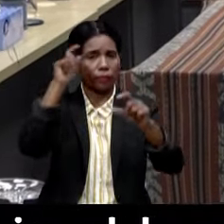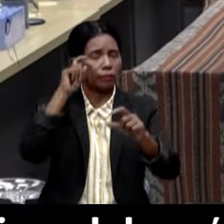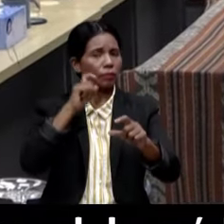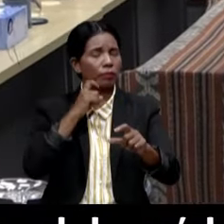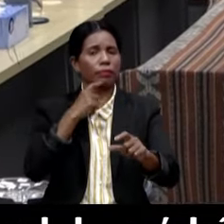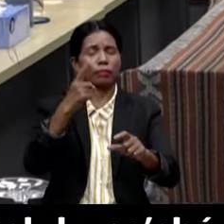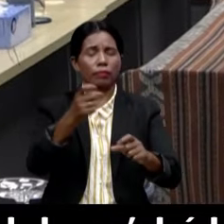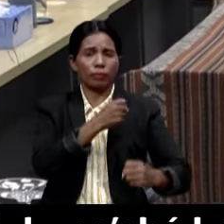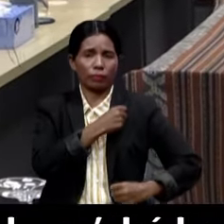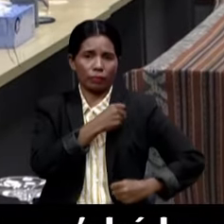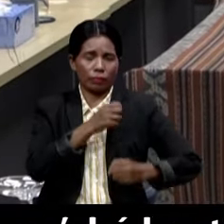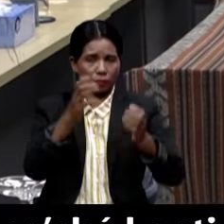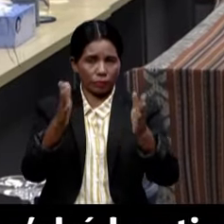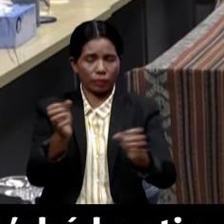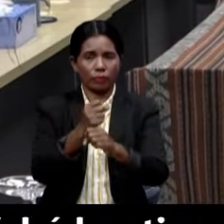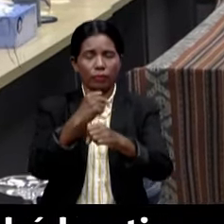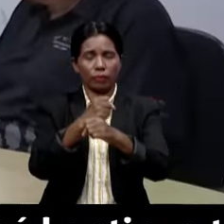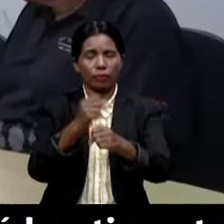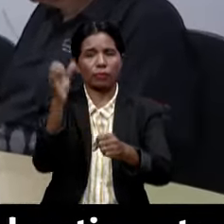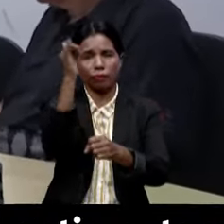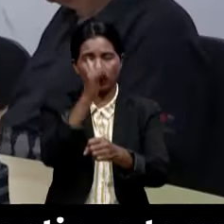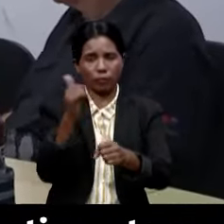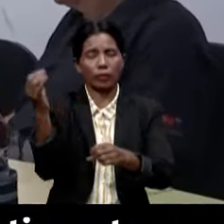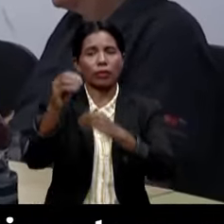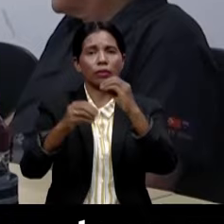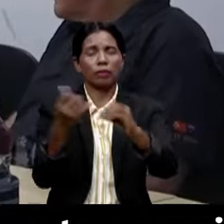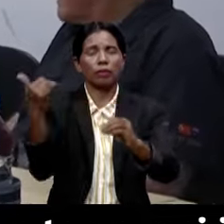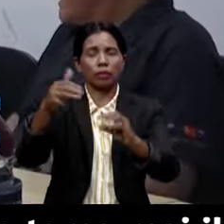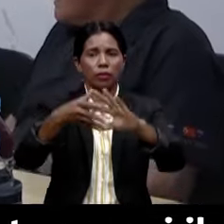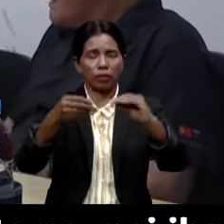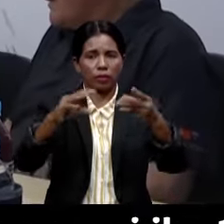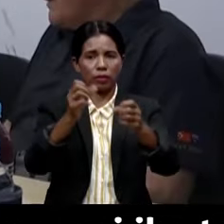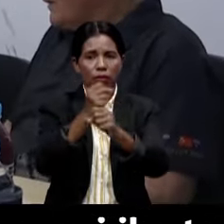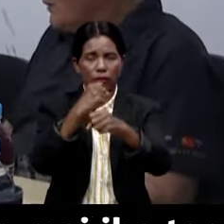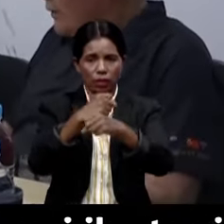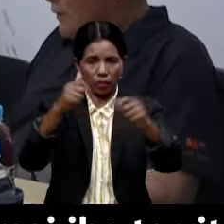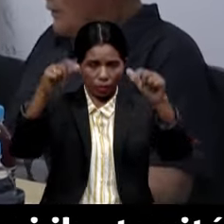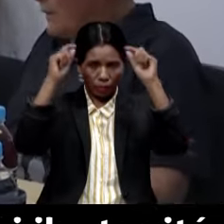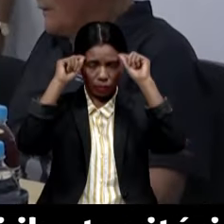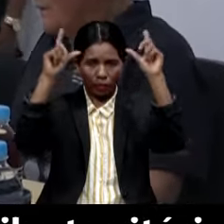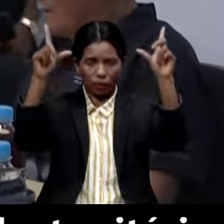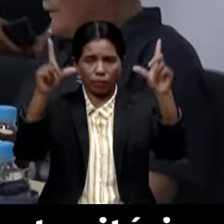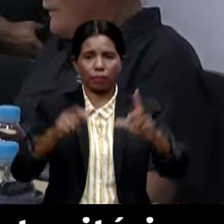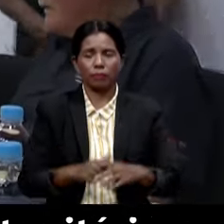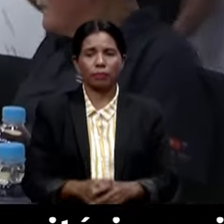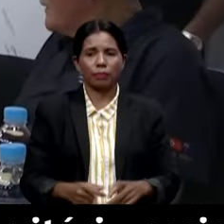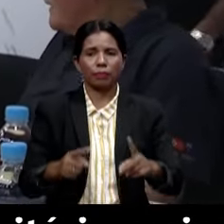militar Hiraknemos se halo documentário com a basira nia história durante a la missão nia Timor-Leste. Oi,